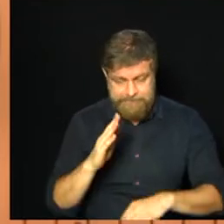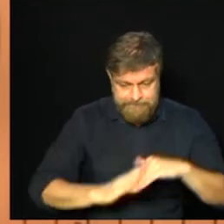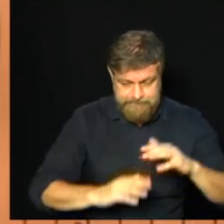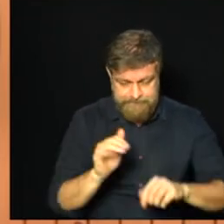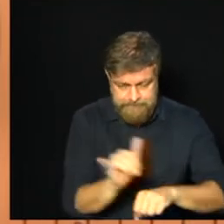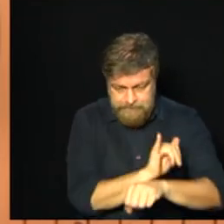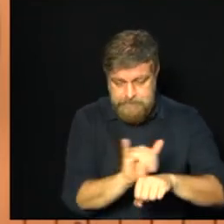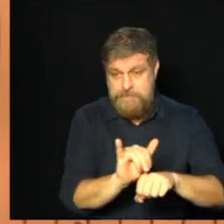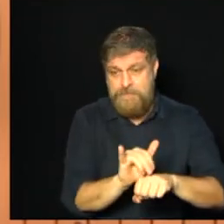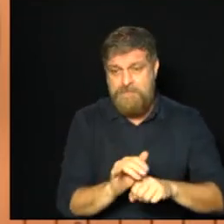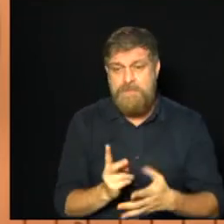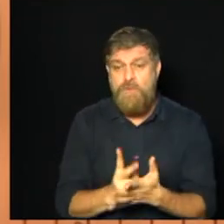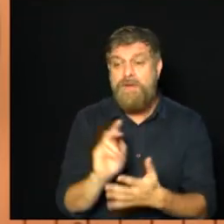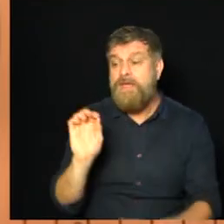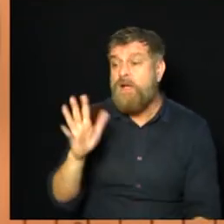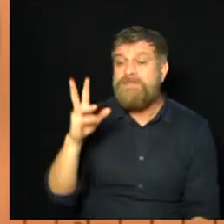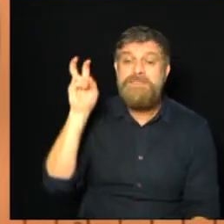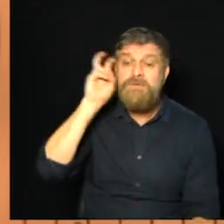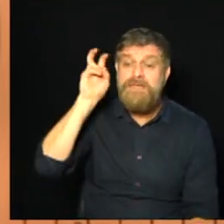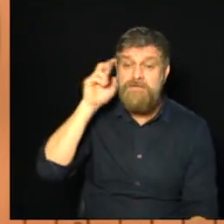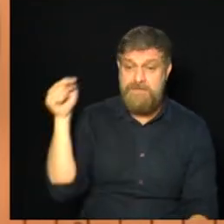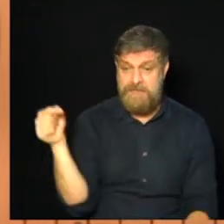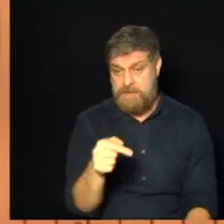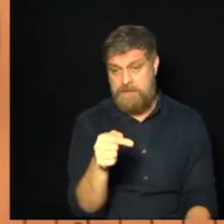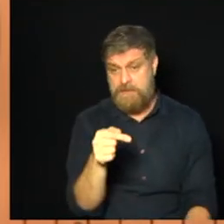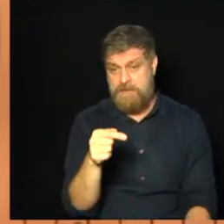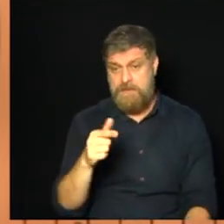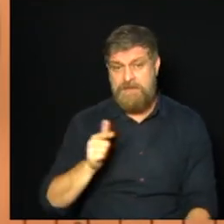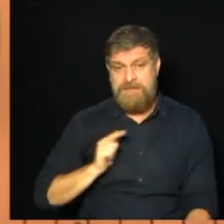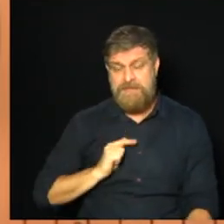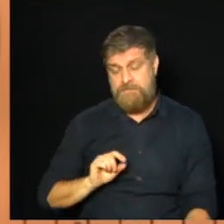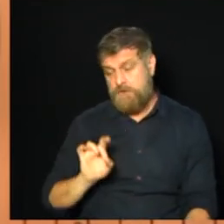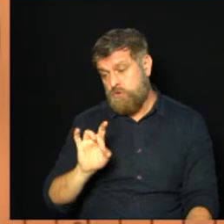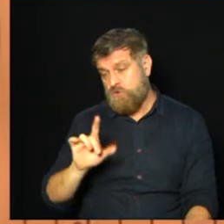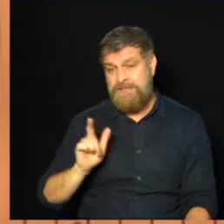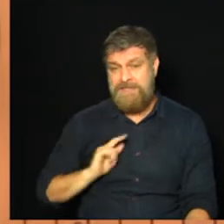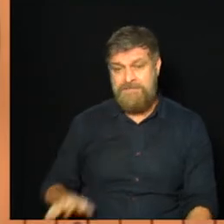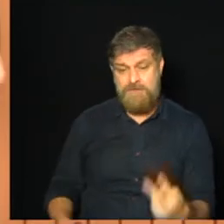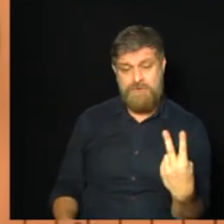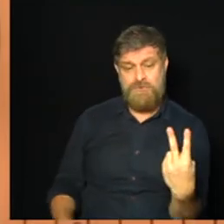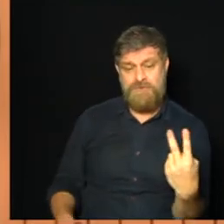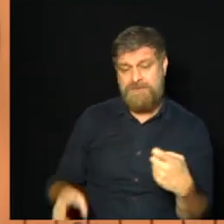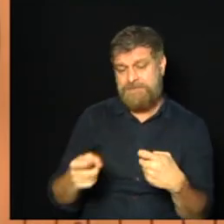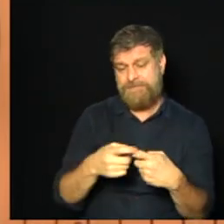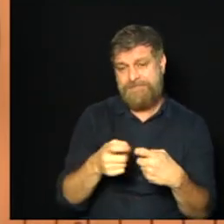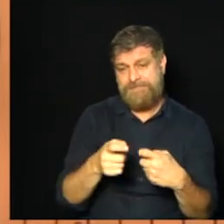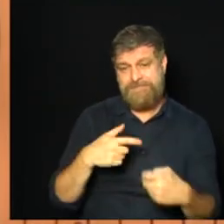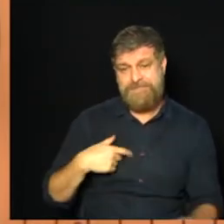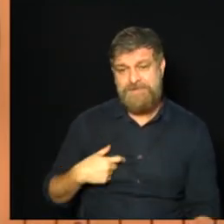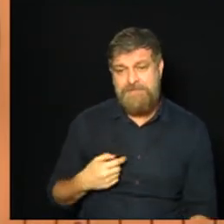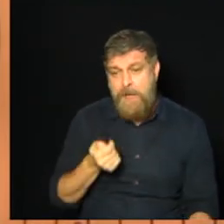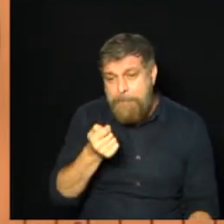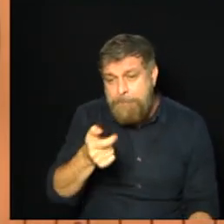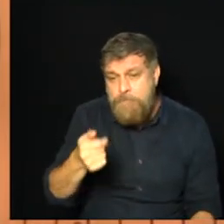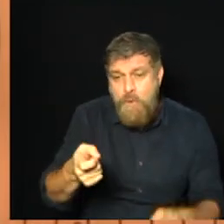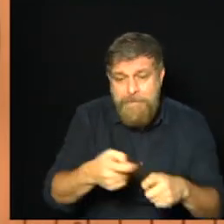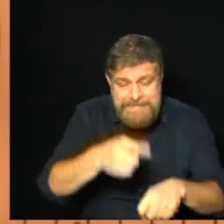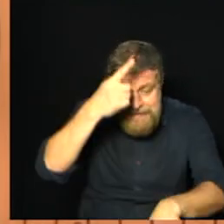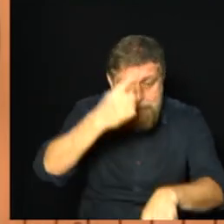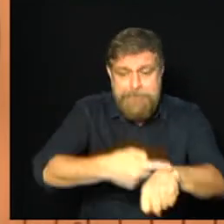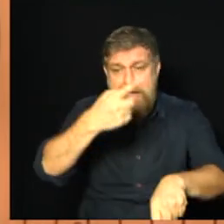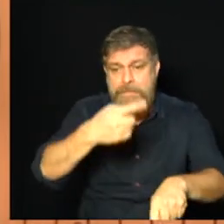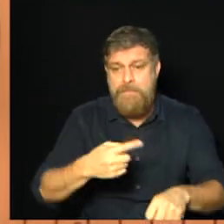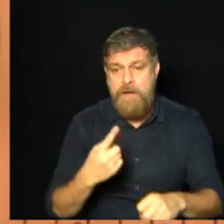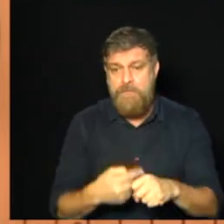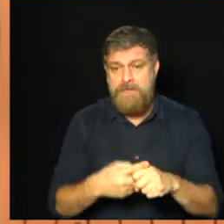colocar dessa forma. Então, o que aconteceu na quinta-feira foi pontualmente isso. A gente teve um agravamento na escala de última hora por conta de